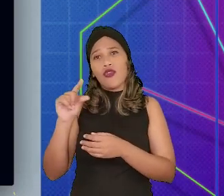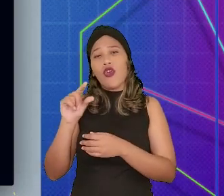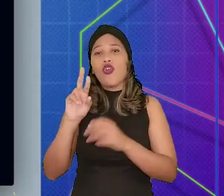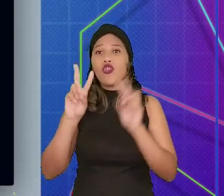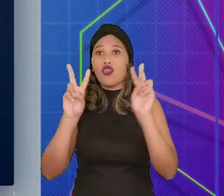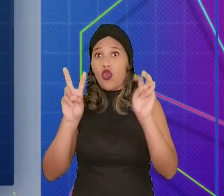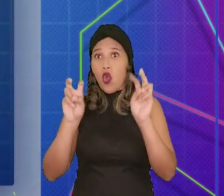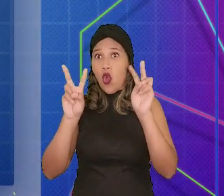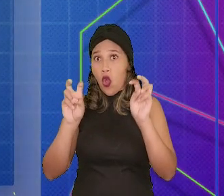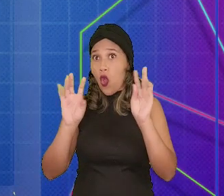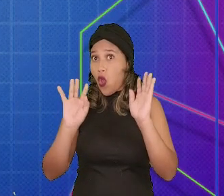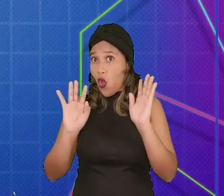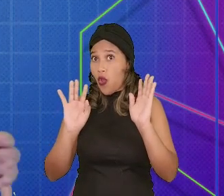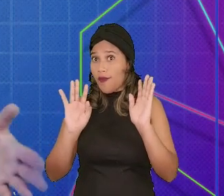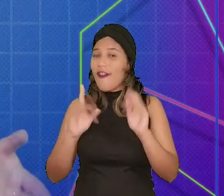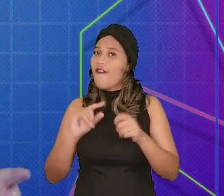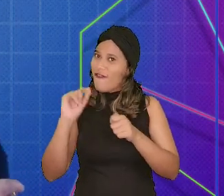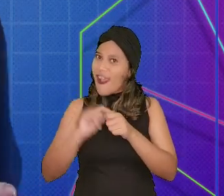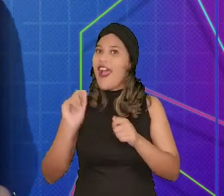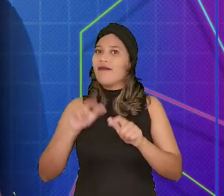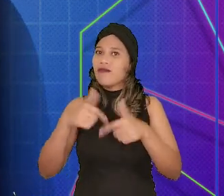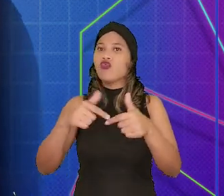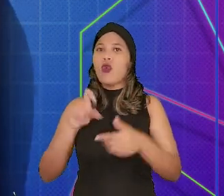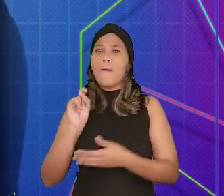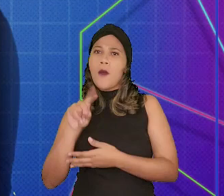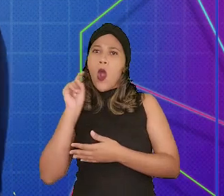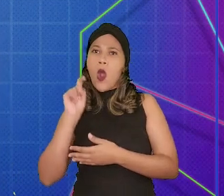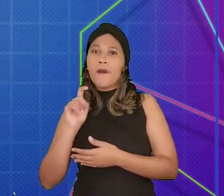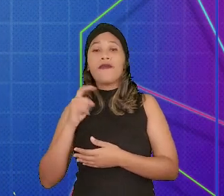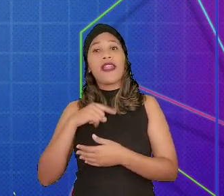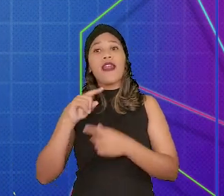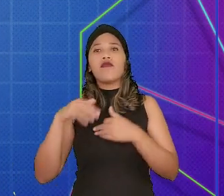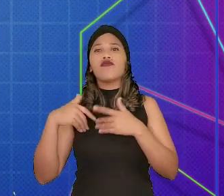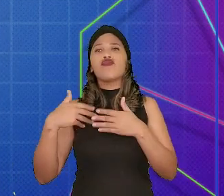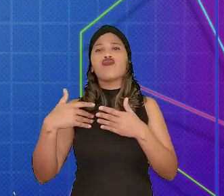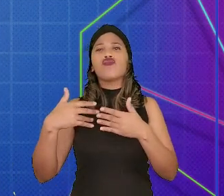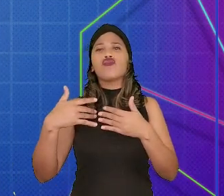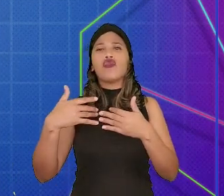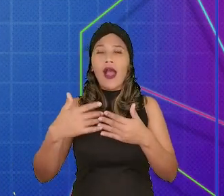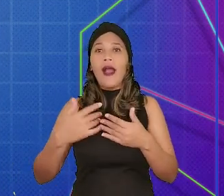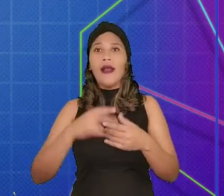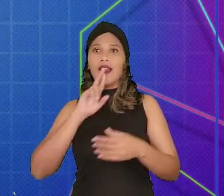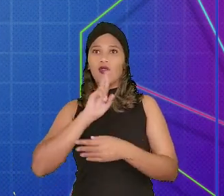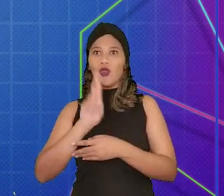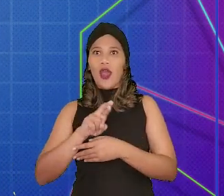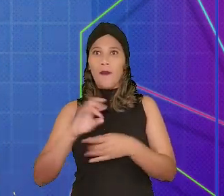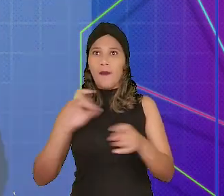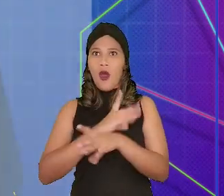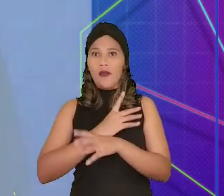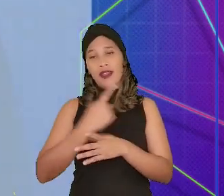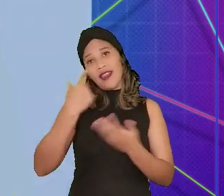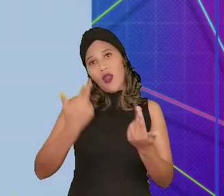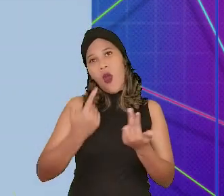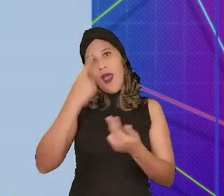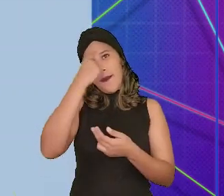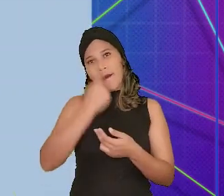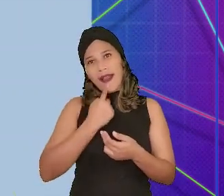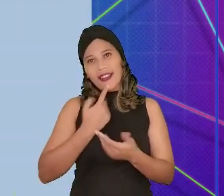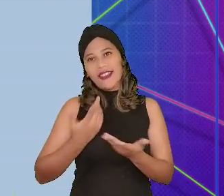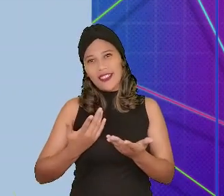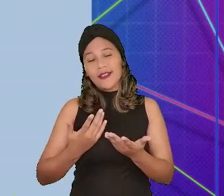jogada, com dois parênteses. Após isso, aparece o resultado da jogada para o jogador, como na imagem que vocês estão